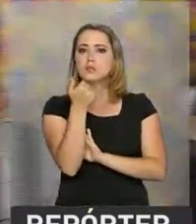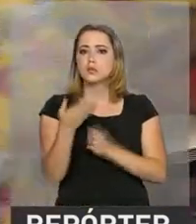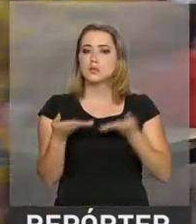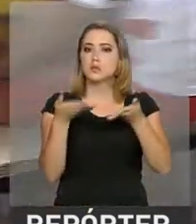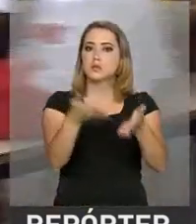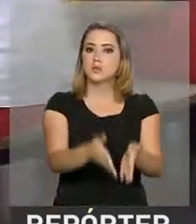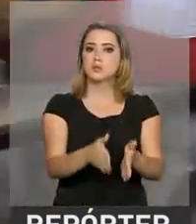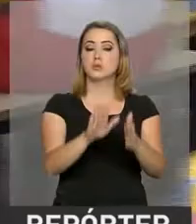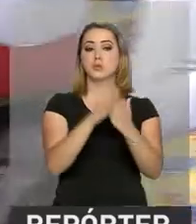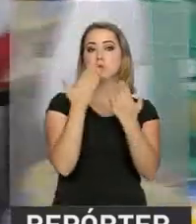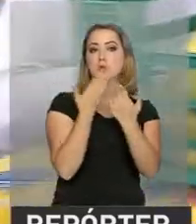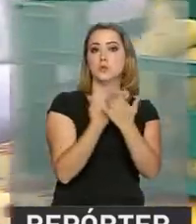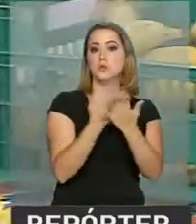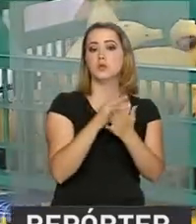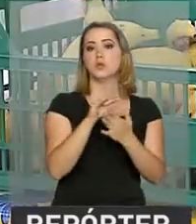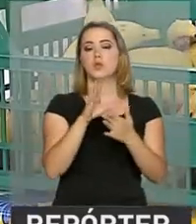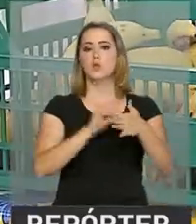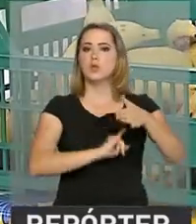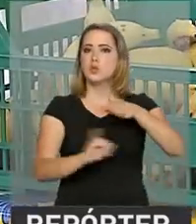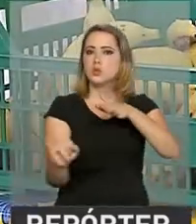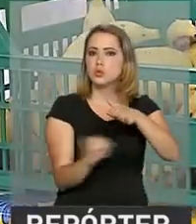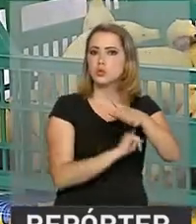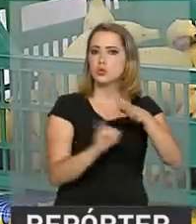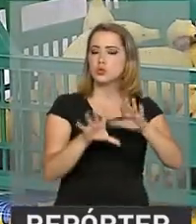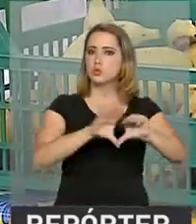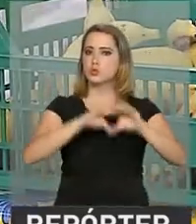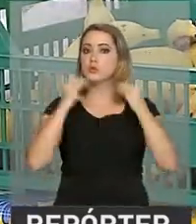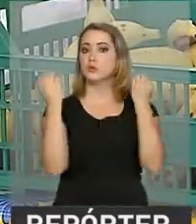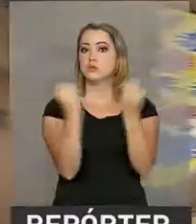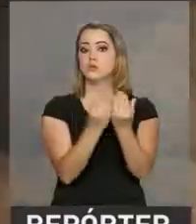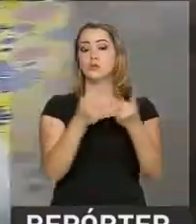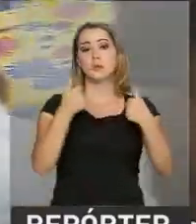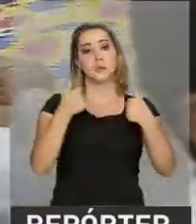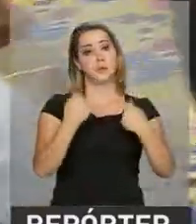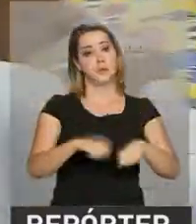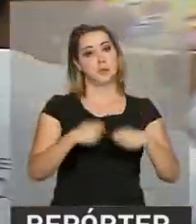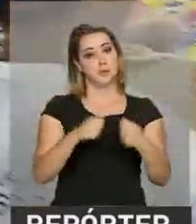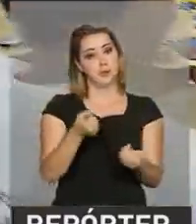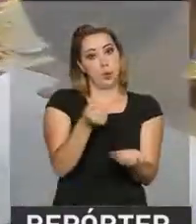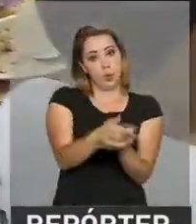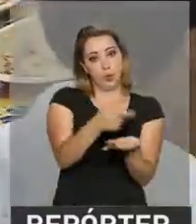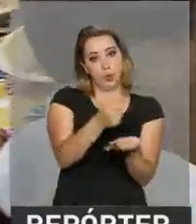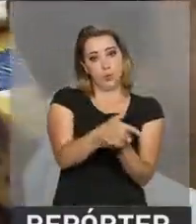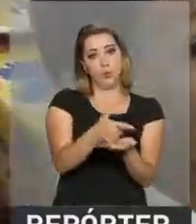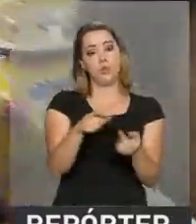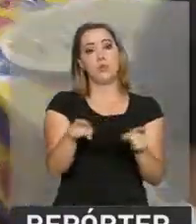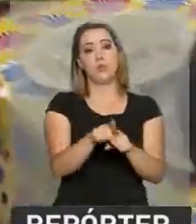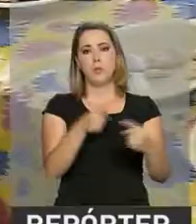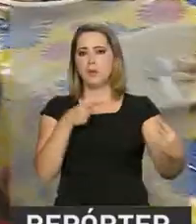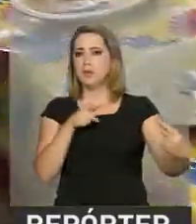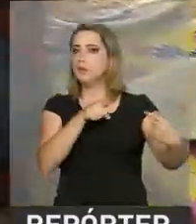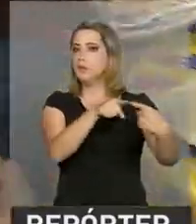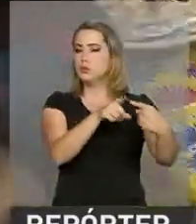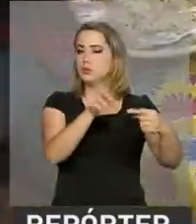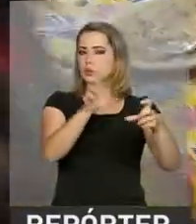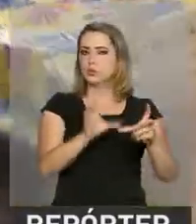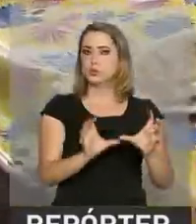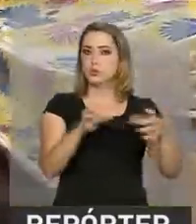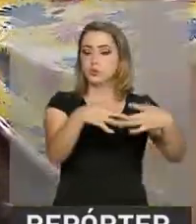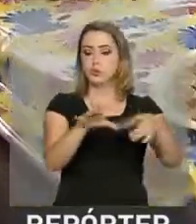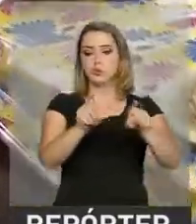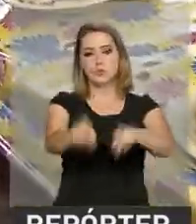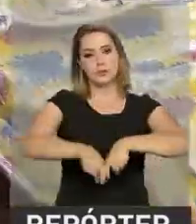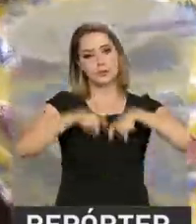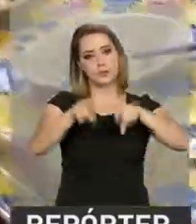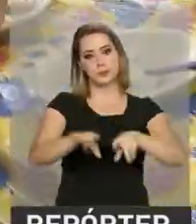que vão para escolas públicas, filantrópicas e comunitárias devem ser adquiridos por compra direta de agricultores